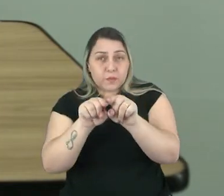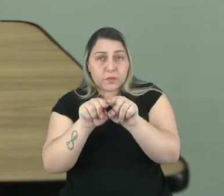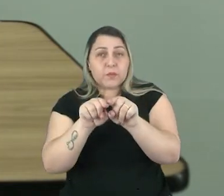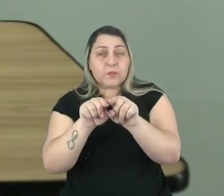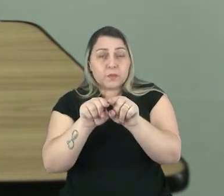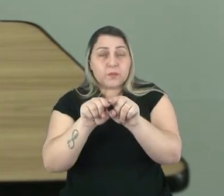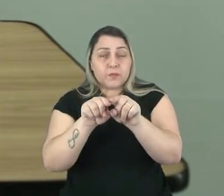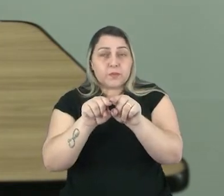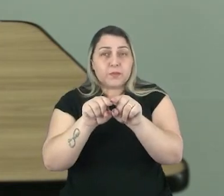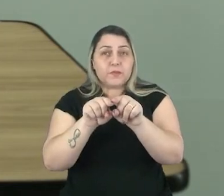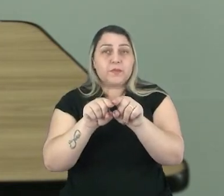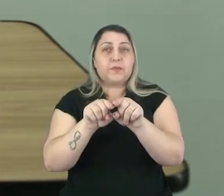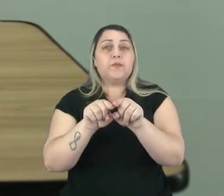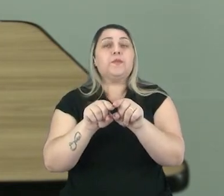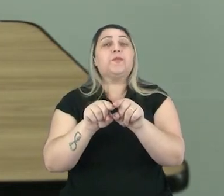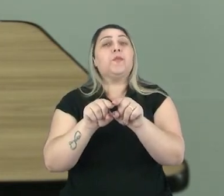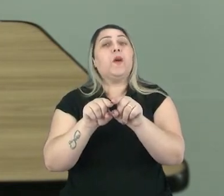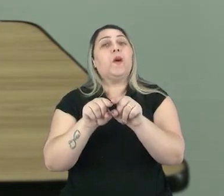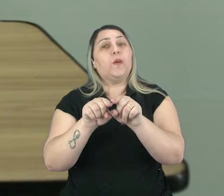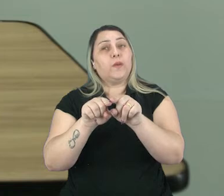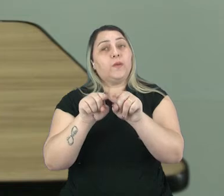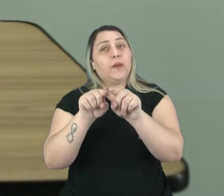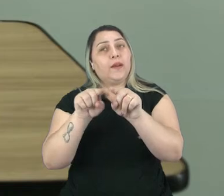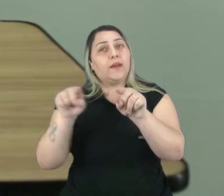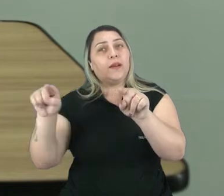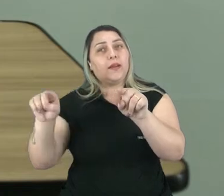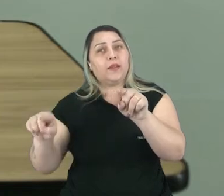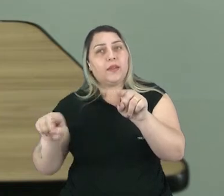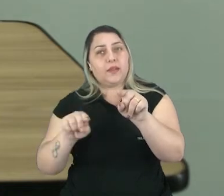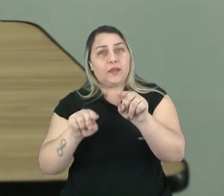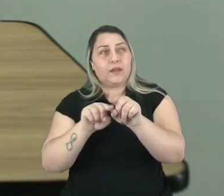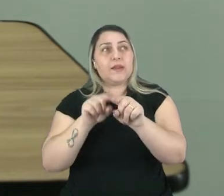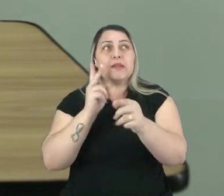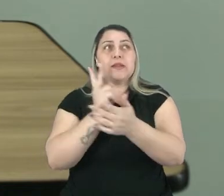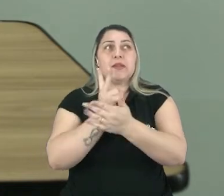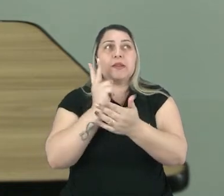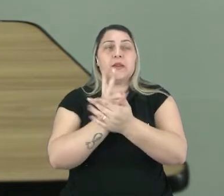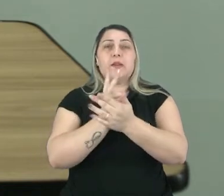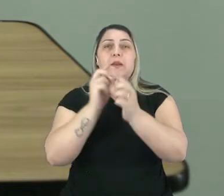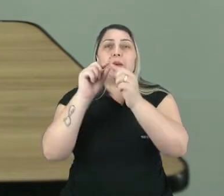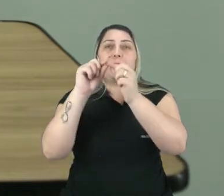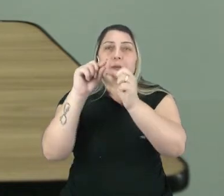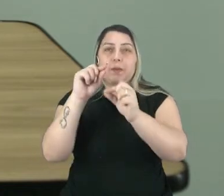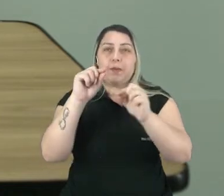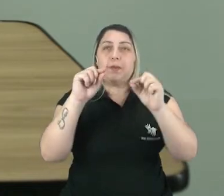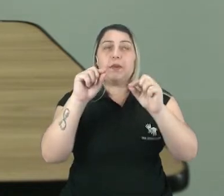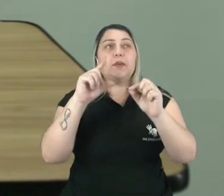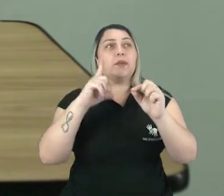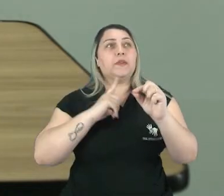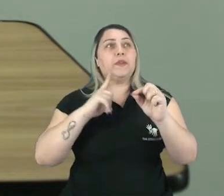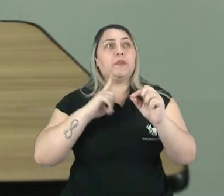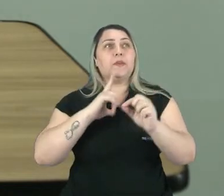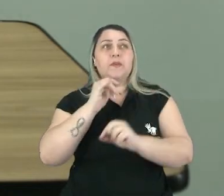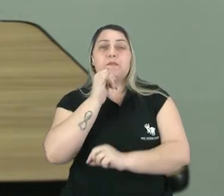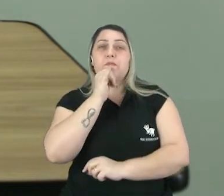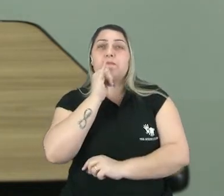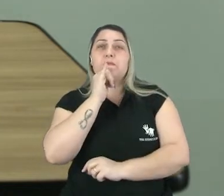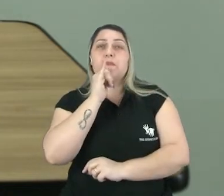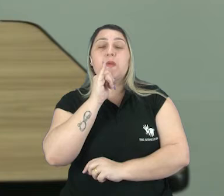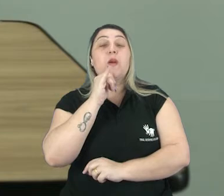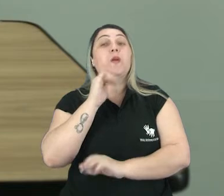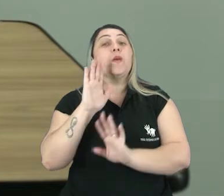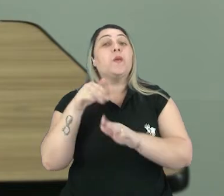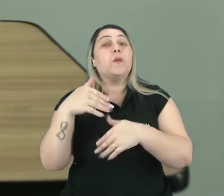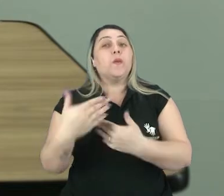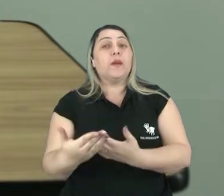mais quadrado ou retangular, certo? Ele tem sempre uma pontinha. Aqui nós temos o exemplo de